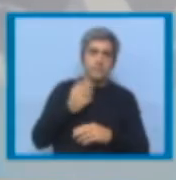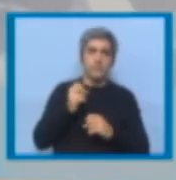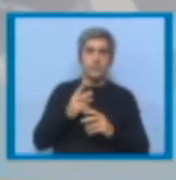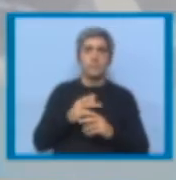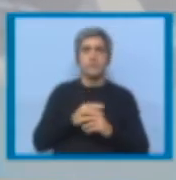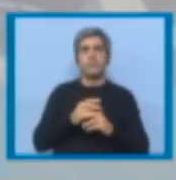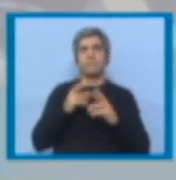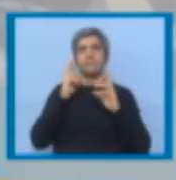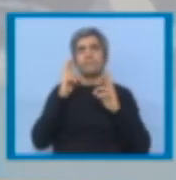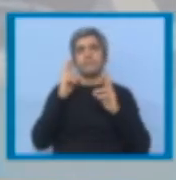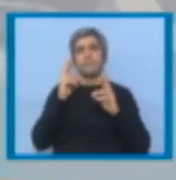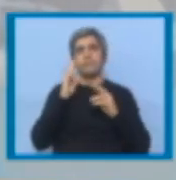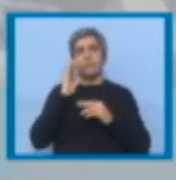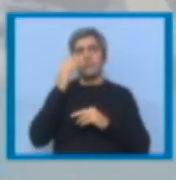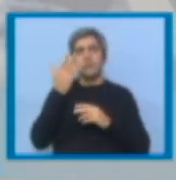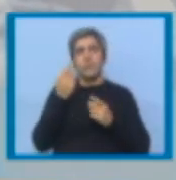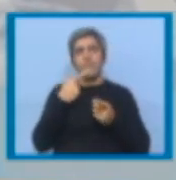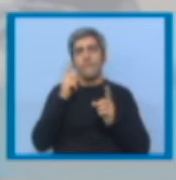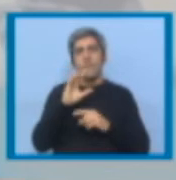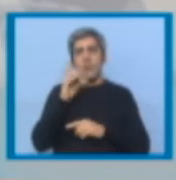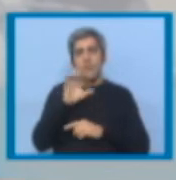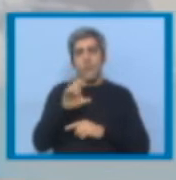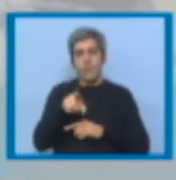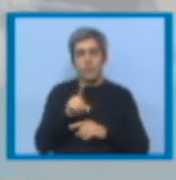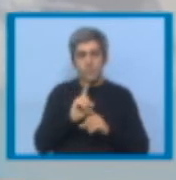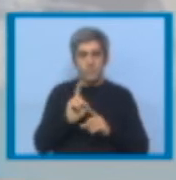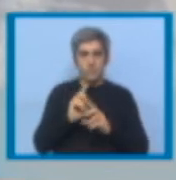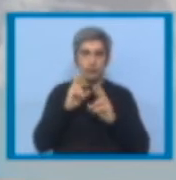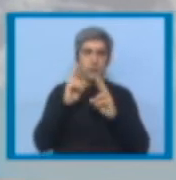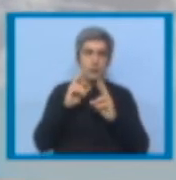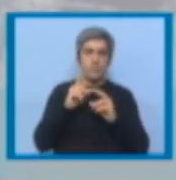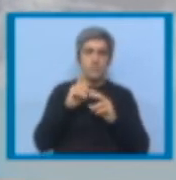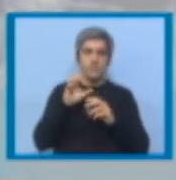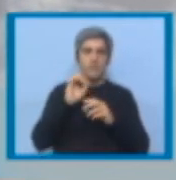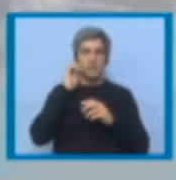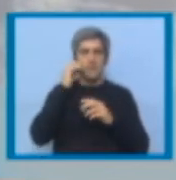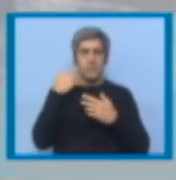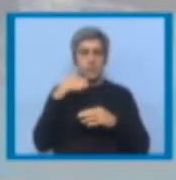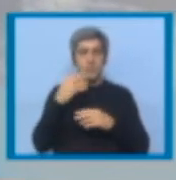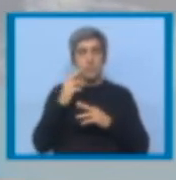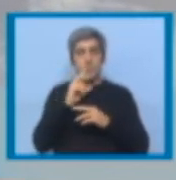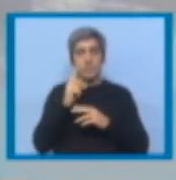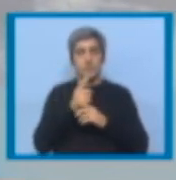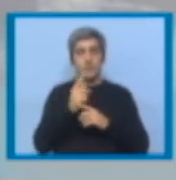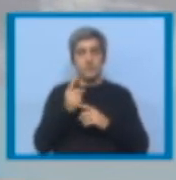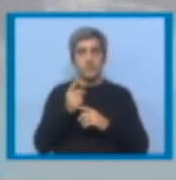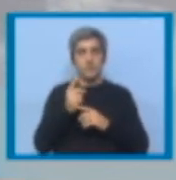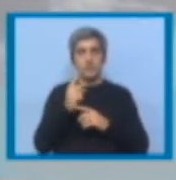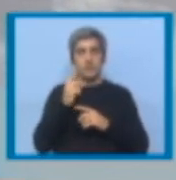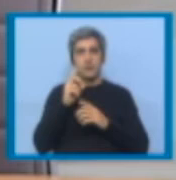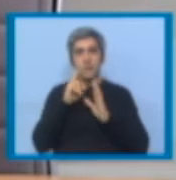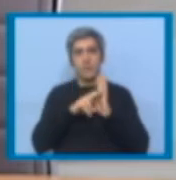então esperar que no futuro não voltem a acontecer tragédias com esta dimensão. Esperemos que não, até porque um